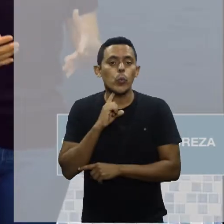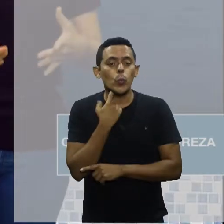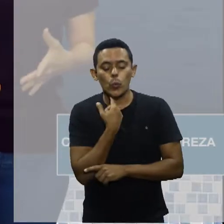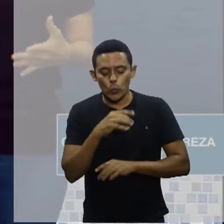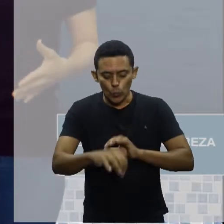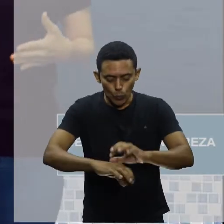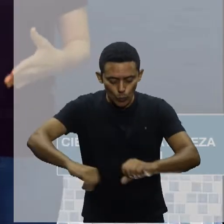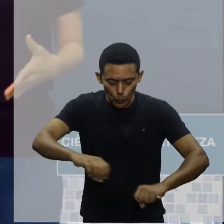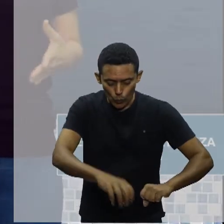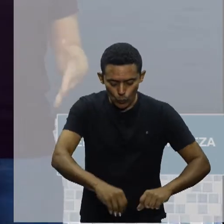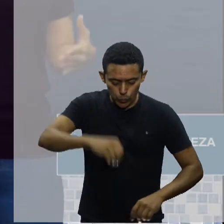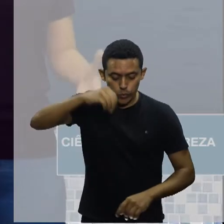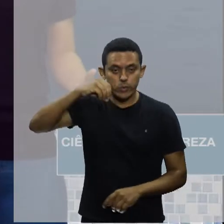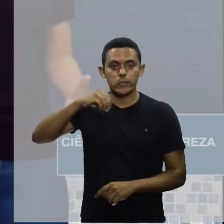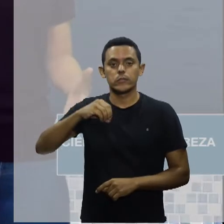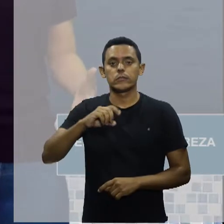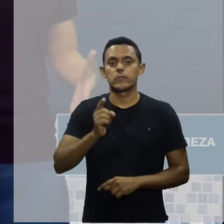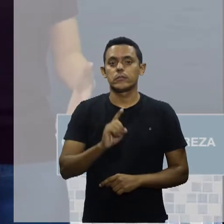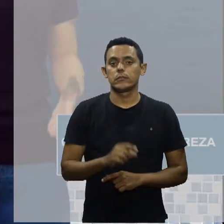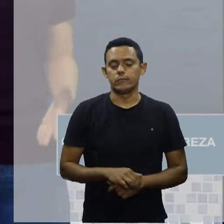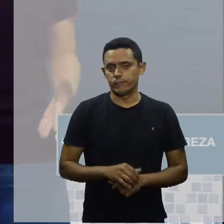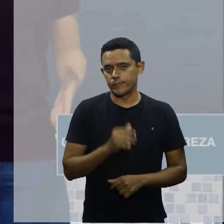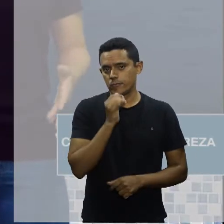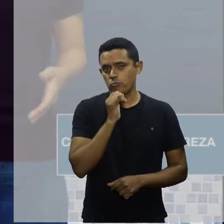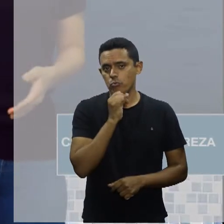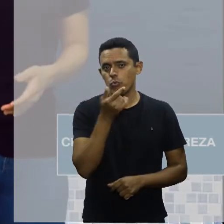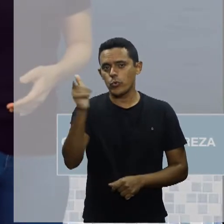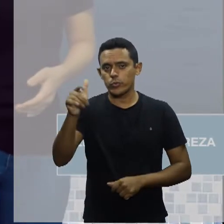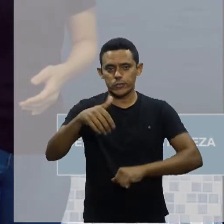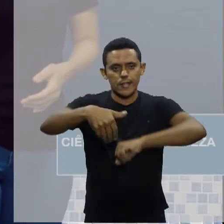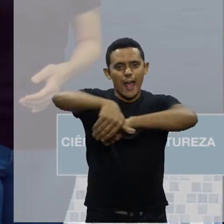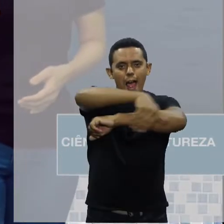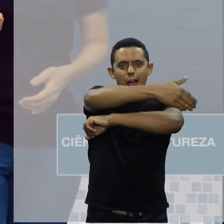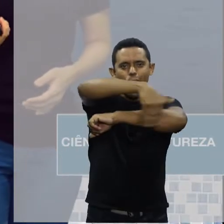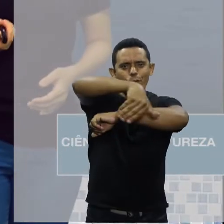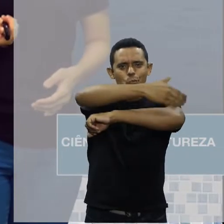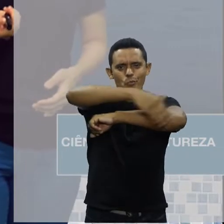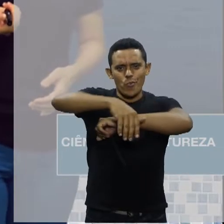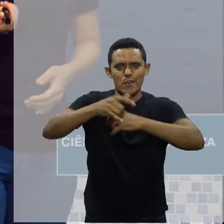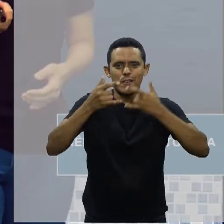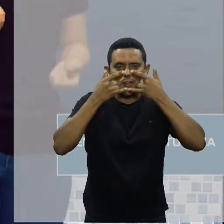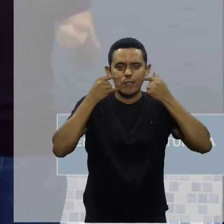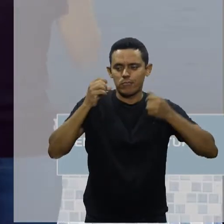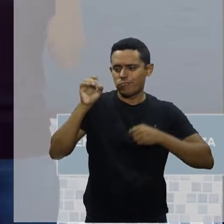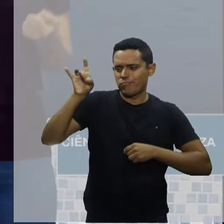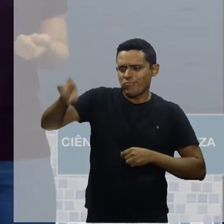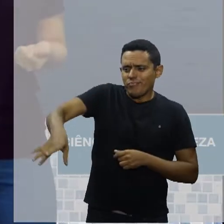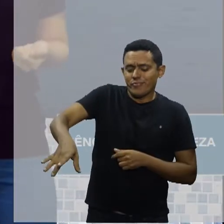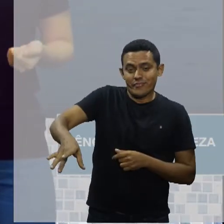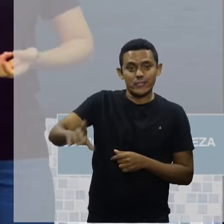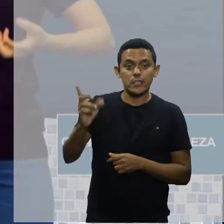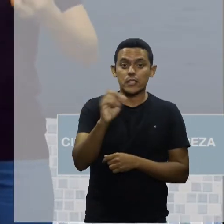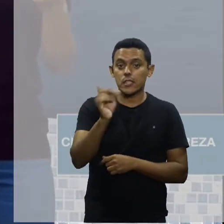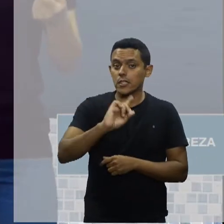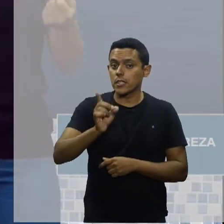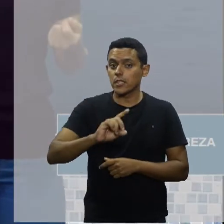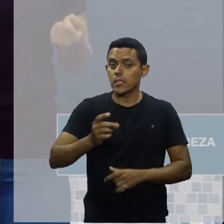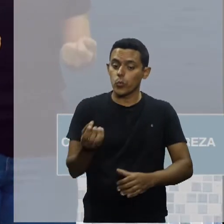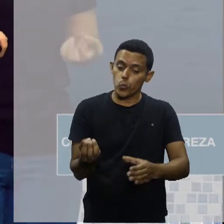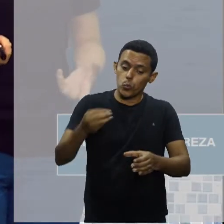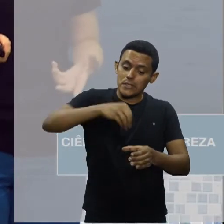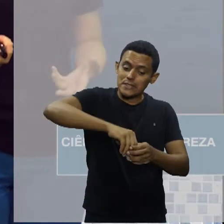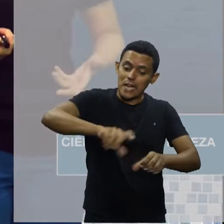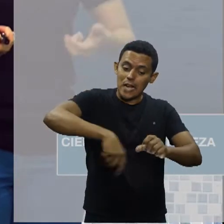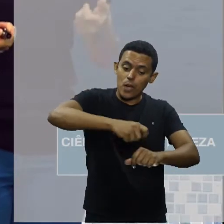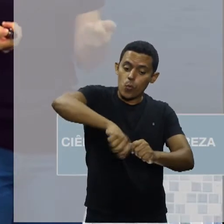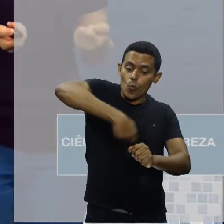atenção, não faça o descarte em vias públicas, tá? E aí, a gente vai ver agora no slide seguinte qual é o impacto disso, qual é que está